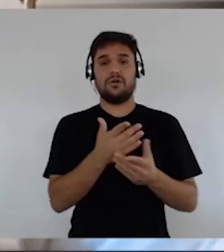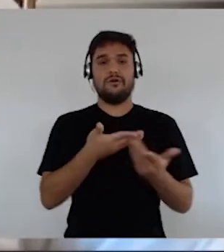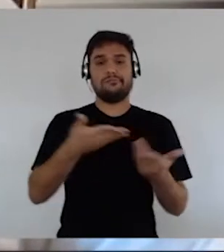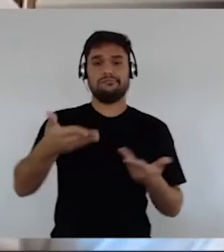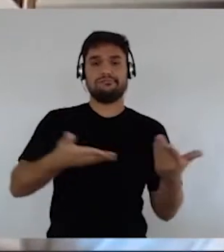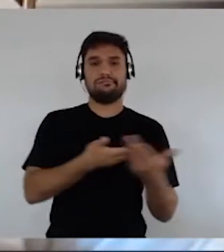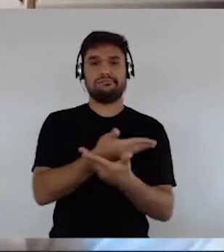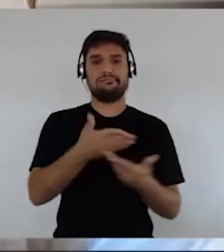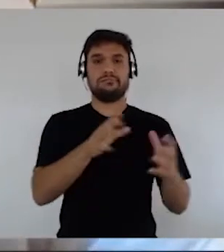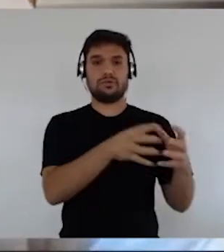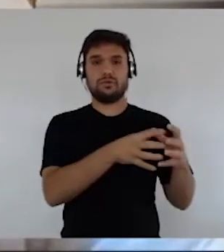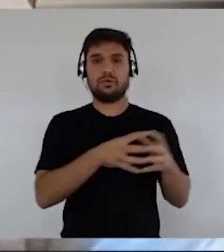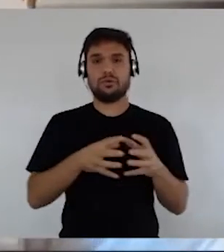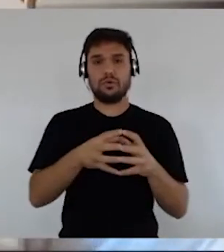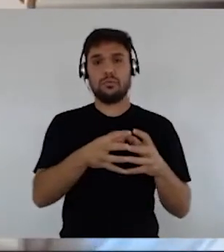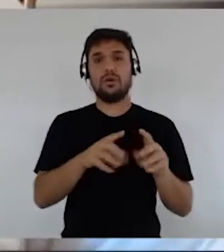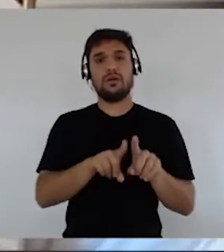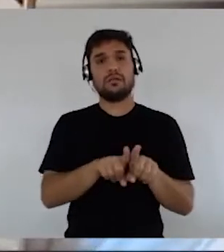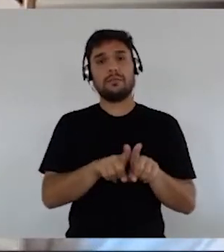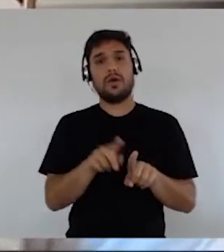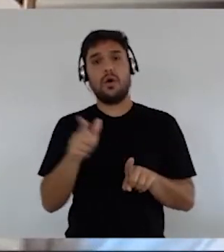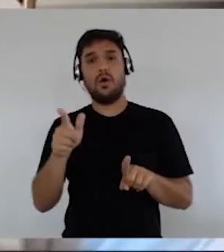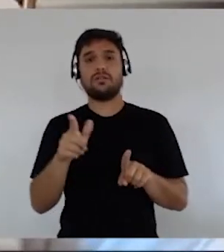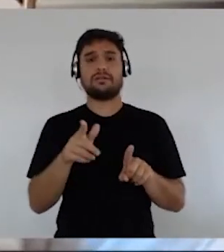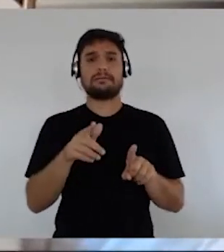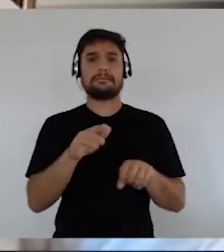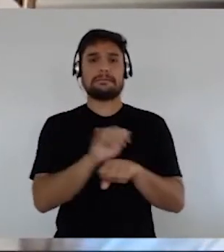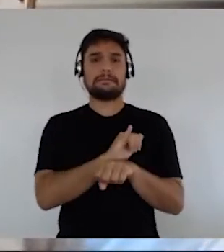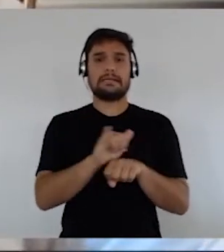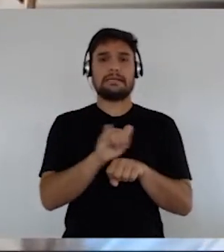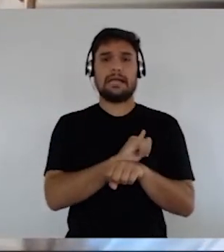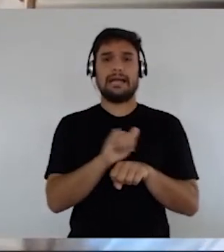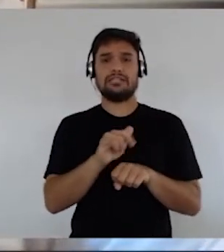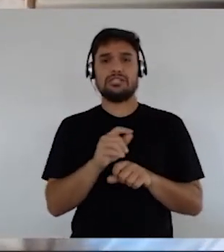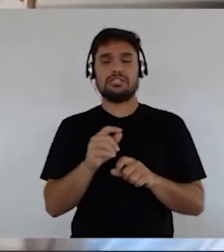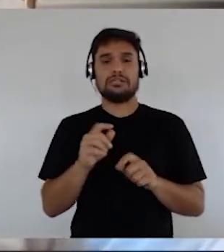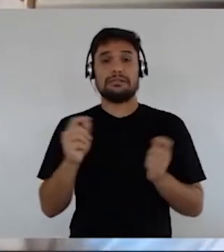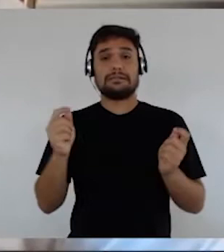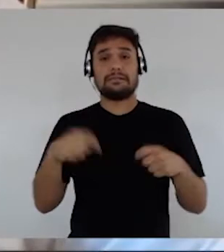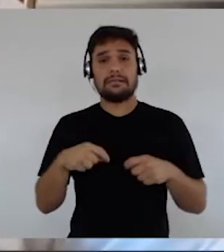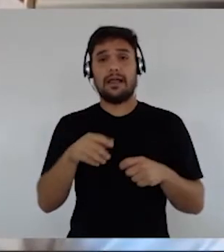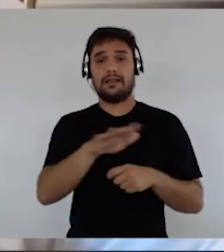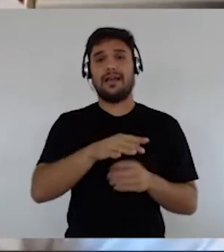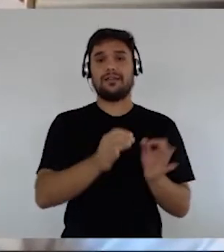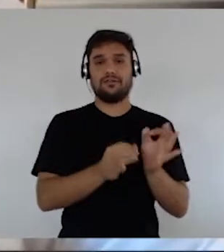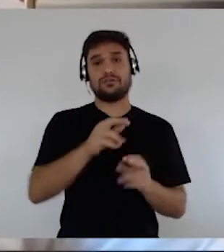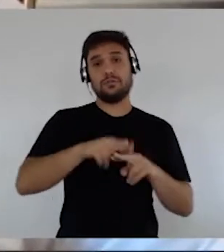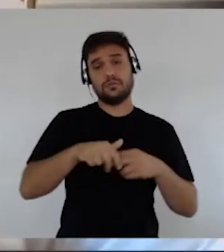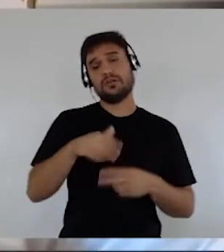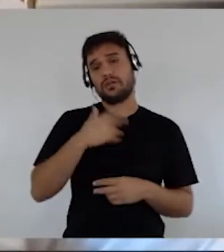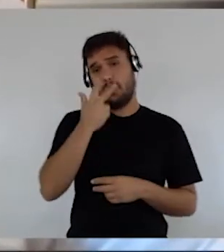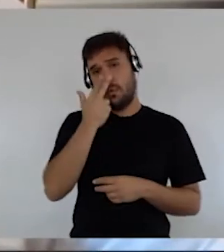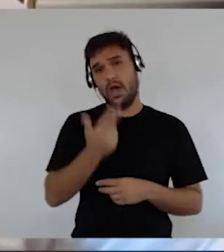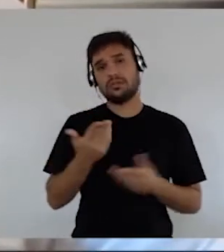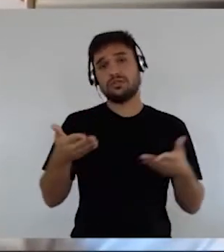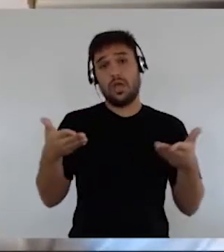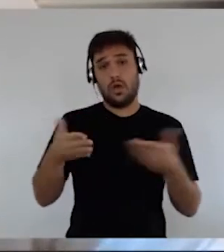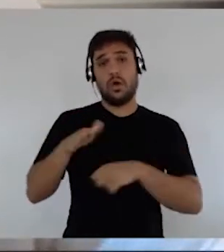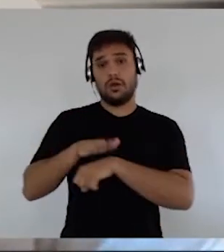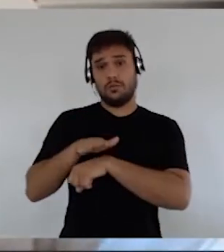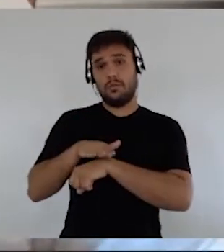transações coletivas e todas as outras técnicas alternativas à via judicial. Por isso eu acho que é o